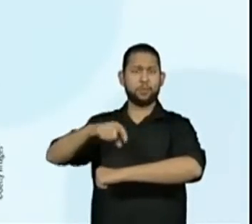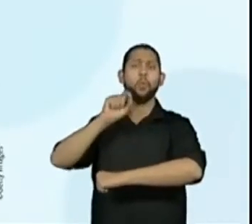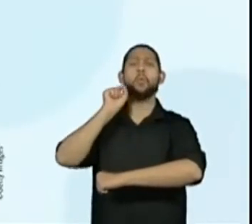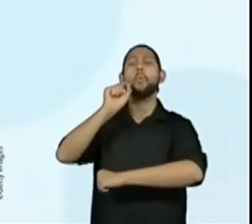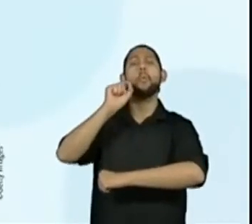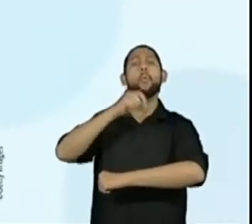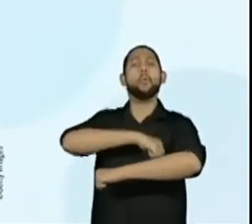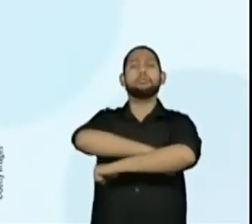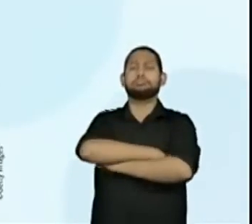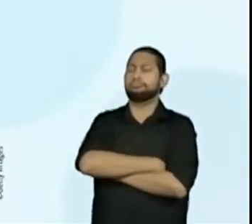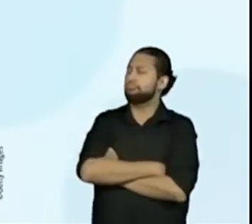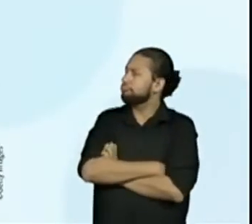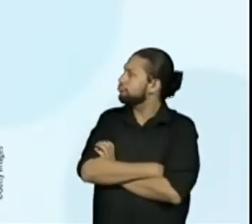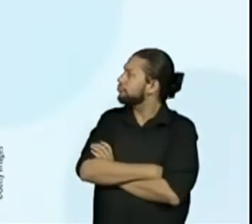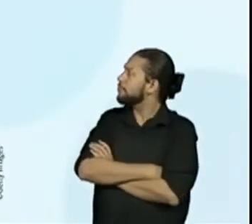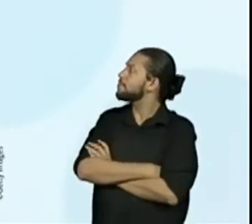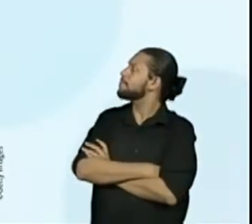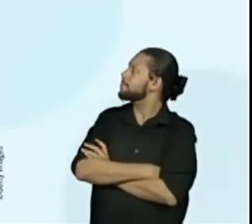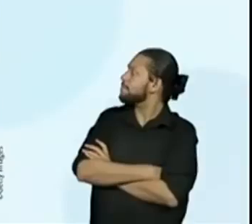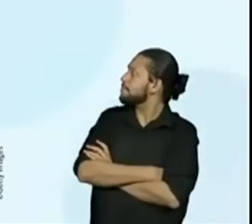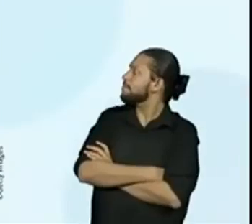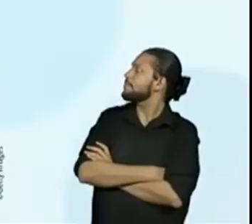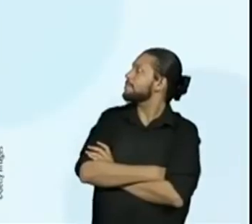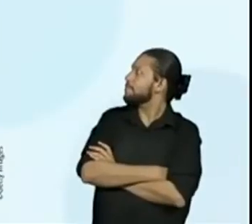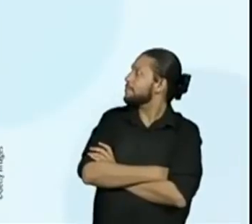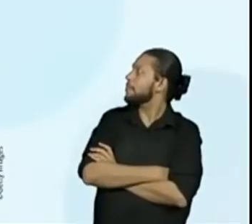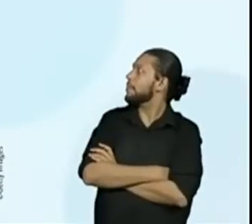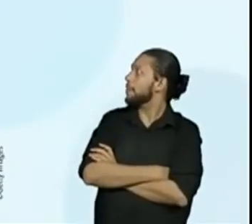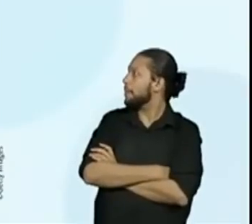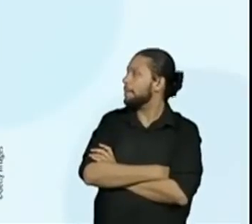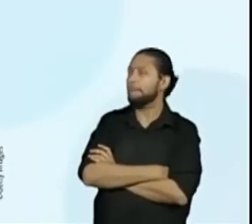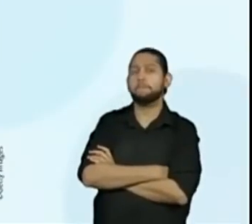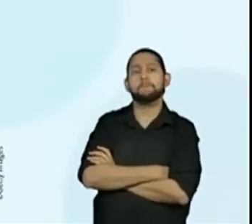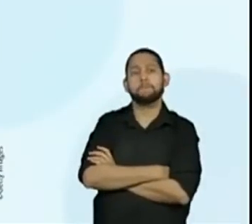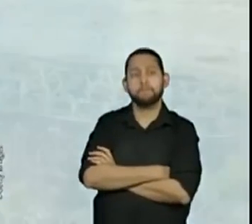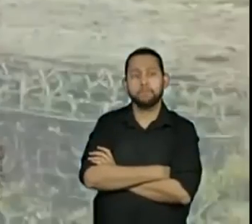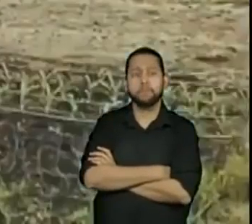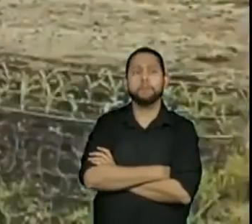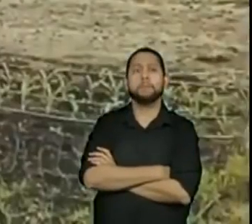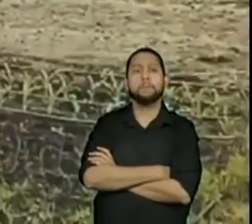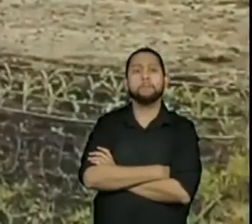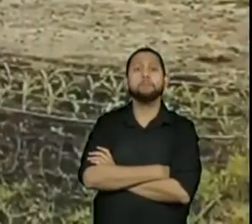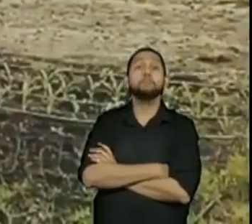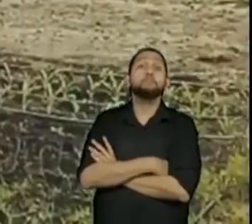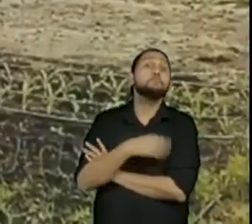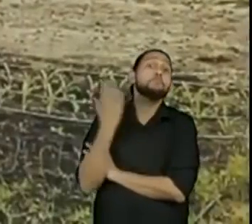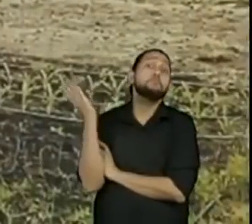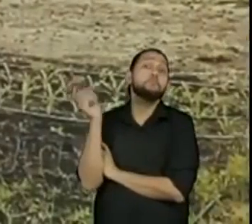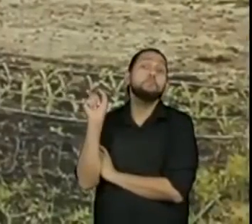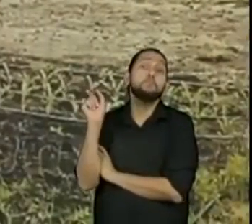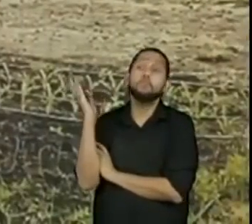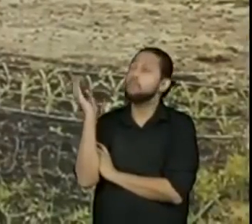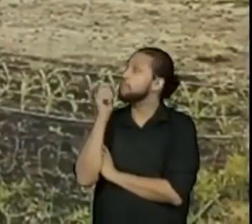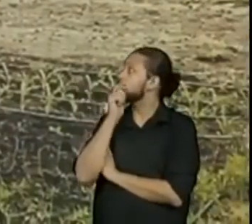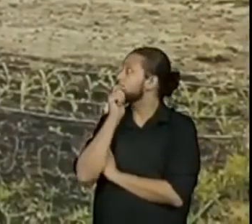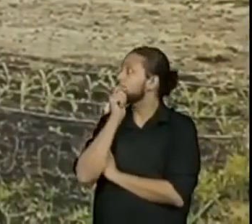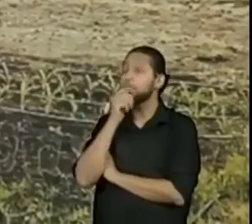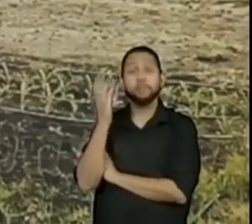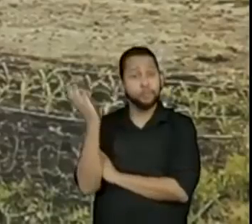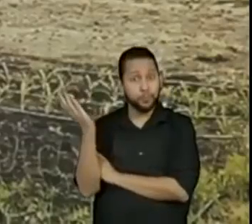vocês observam temos aí o quê uma